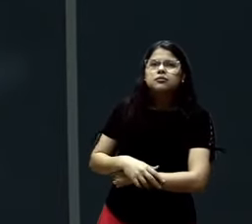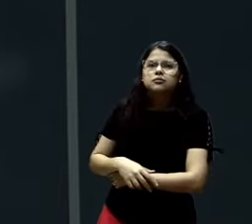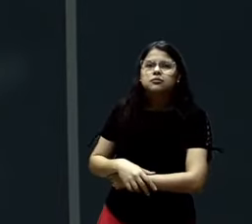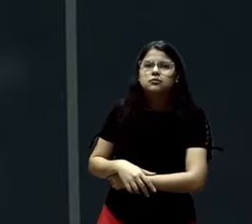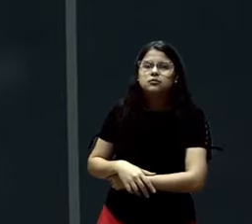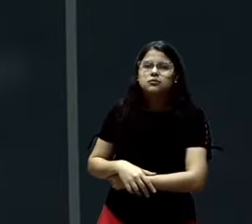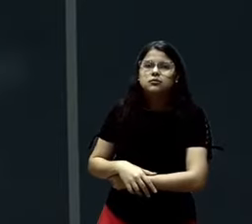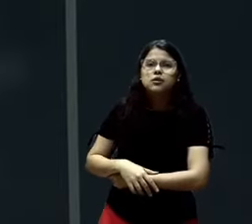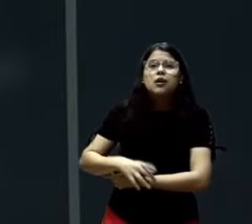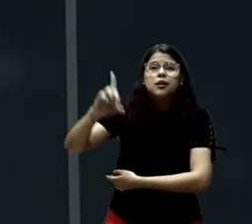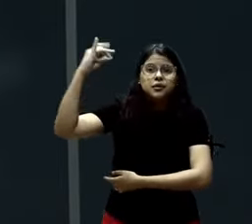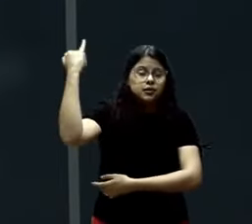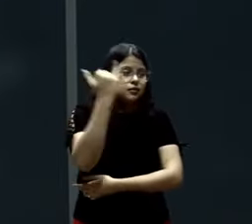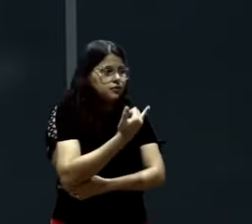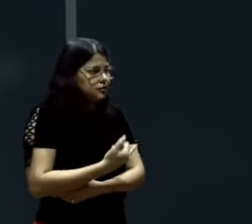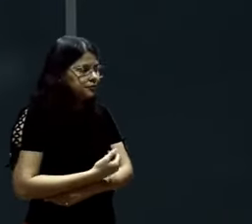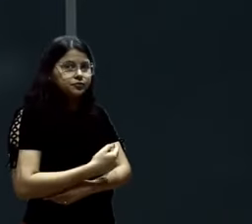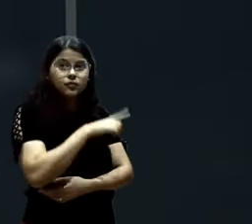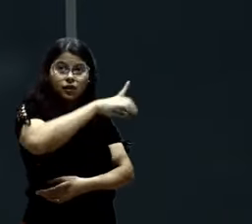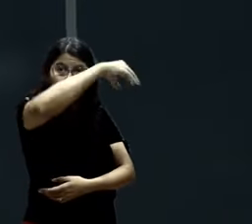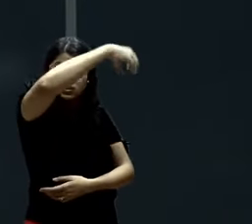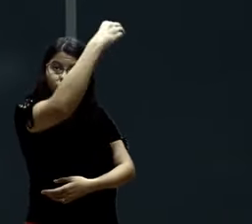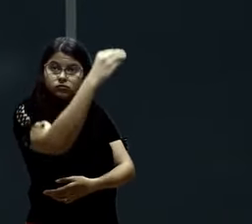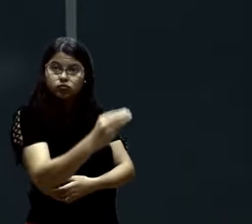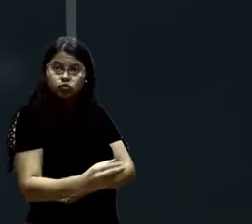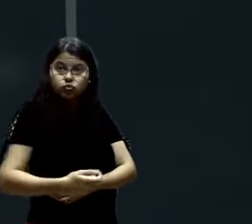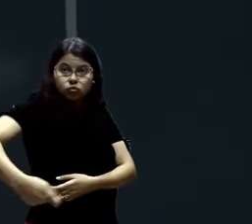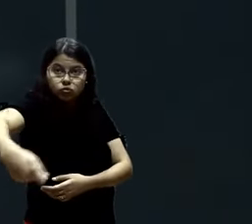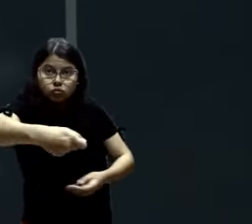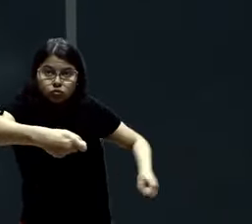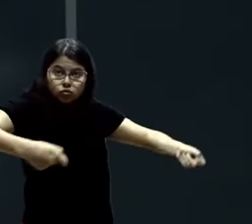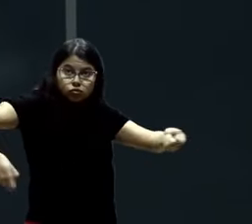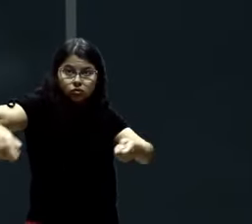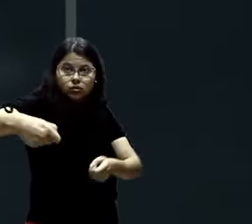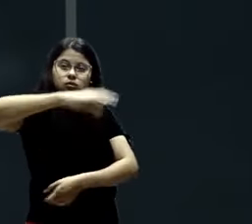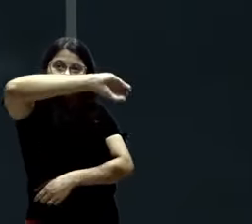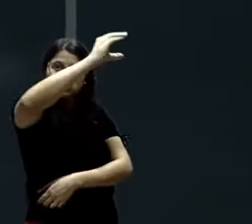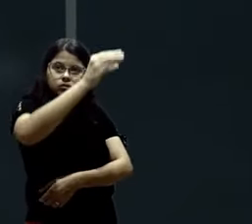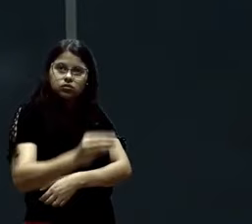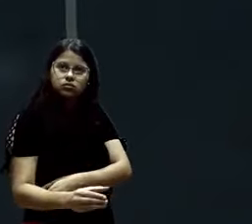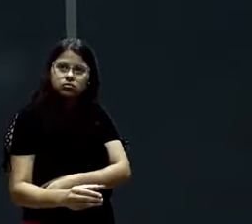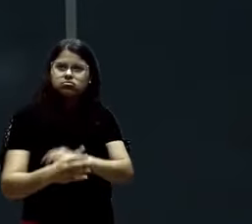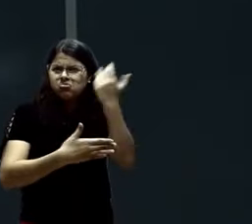esse bordão na mão aí, né? Bordão era um cajado. O cajado de cuidar de ovelhas. Um